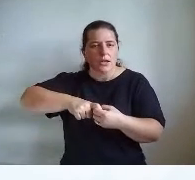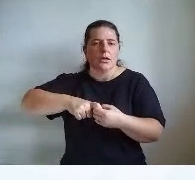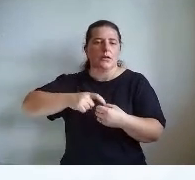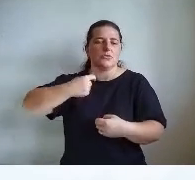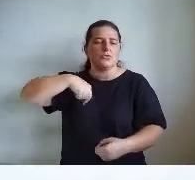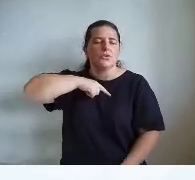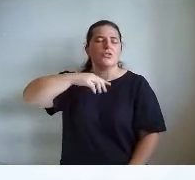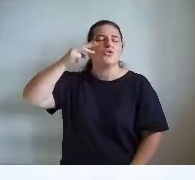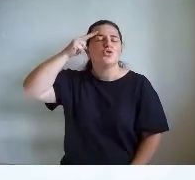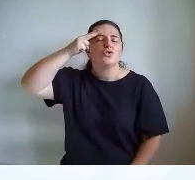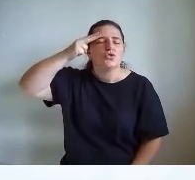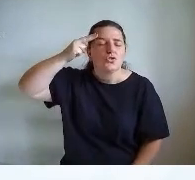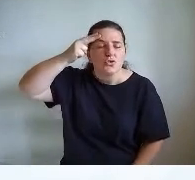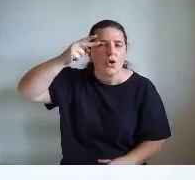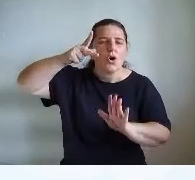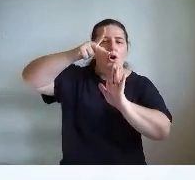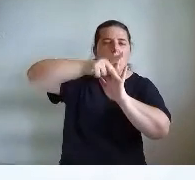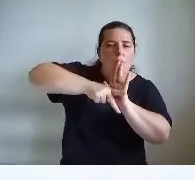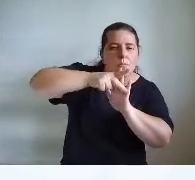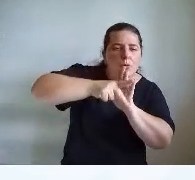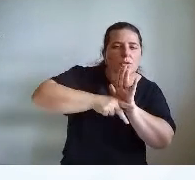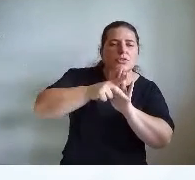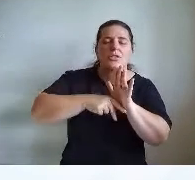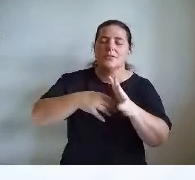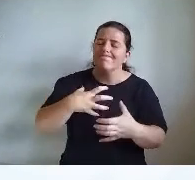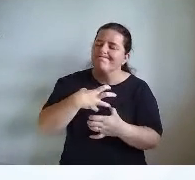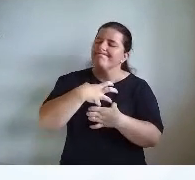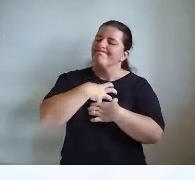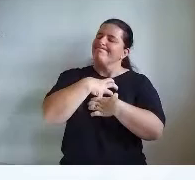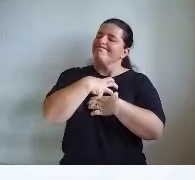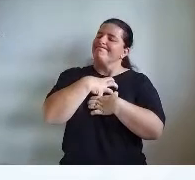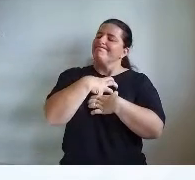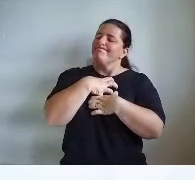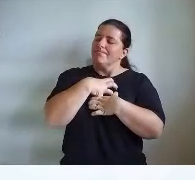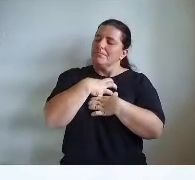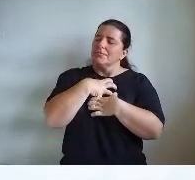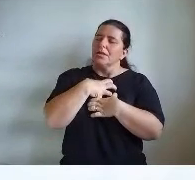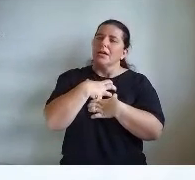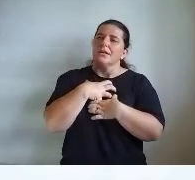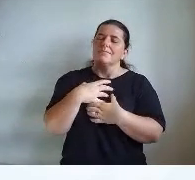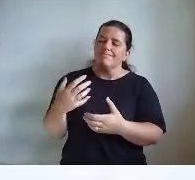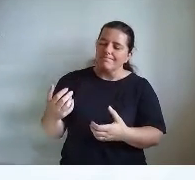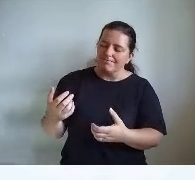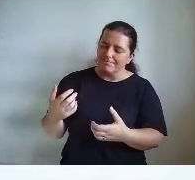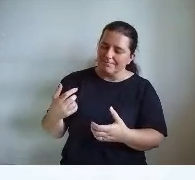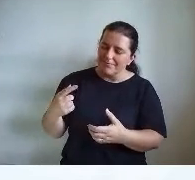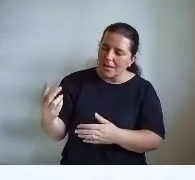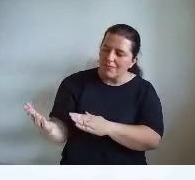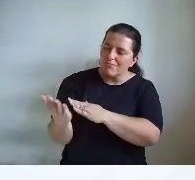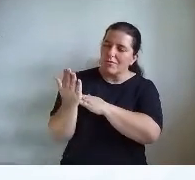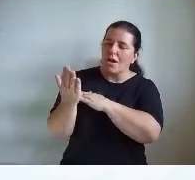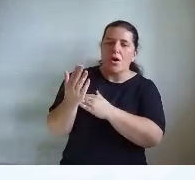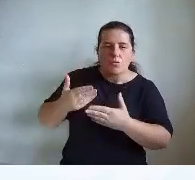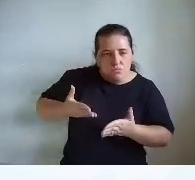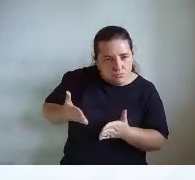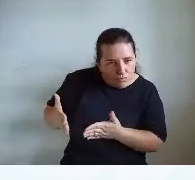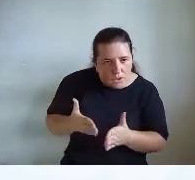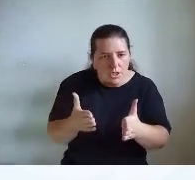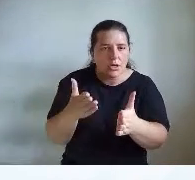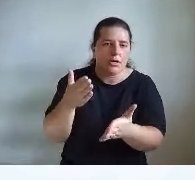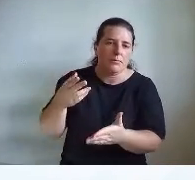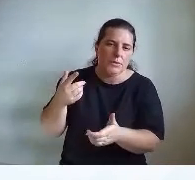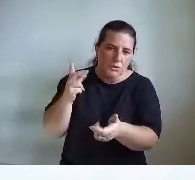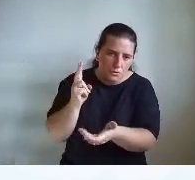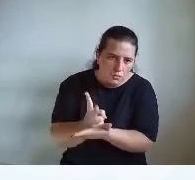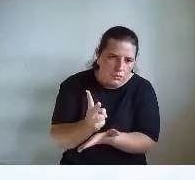queremos esse país. Esse é o projeto que nos inspira, que nos motiva a seguir. Lutamos por ele. Doutora, eu acredito que falas